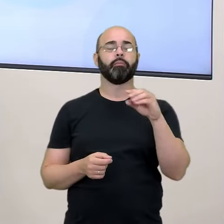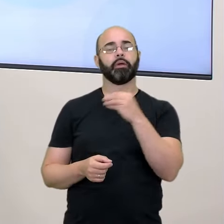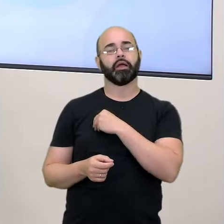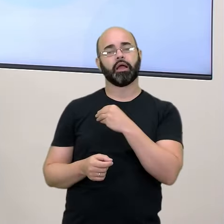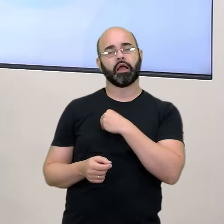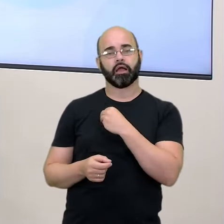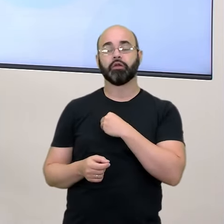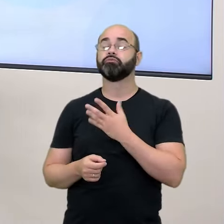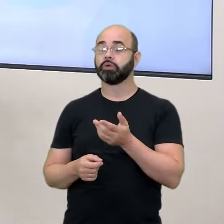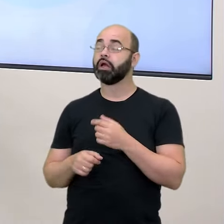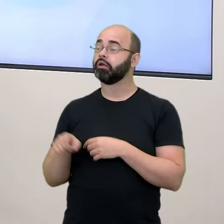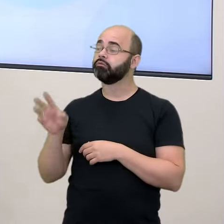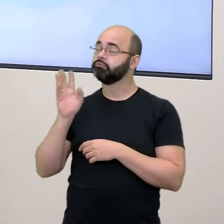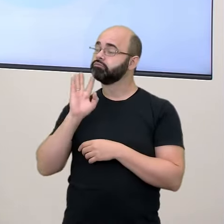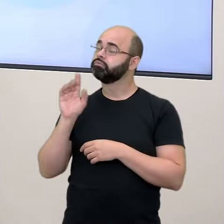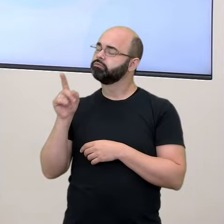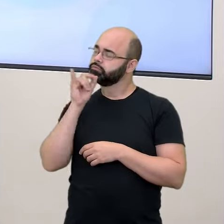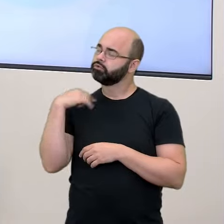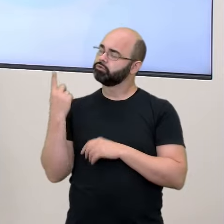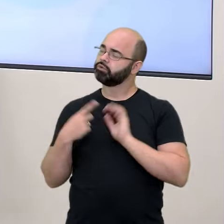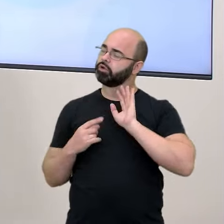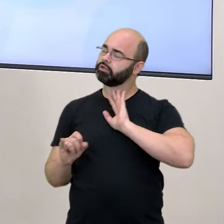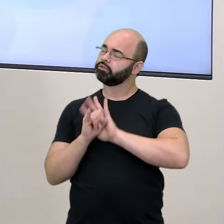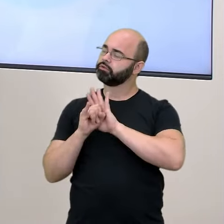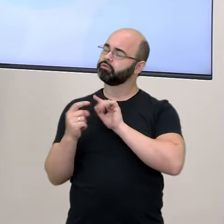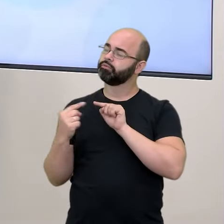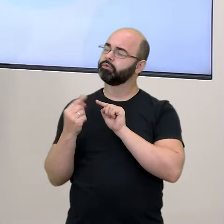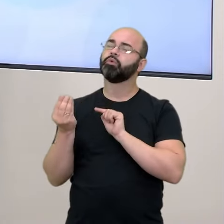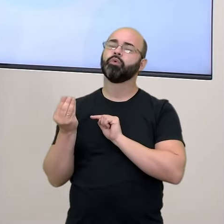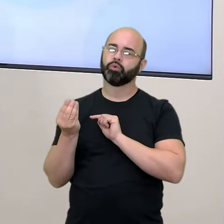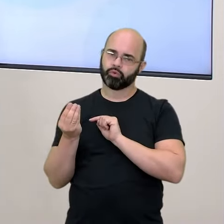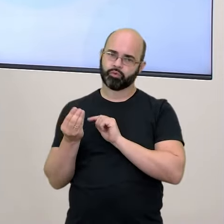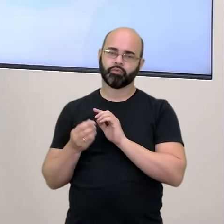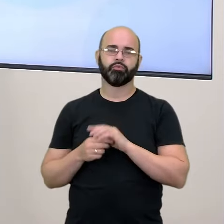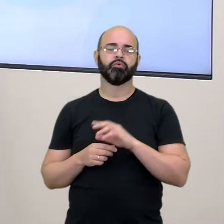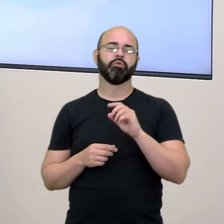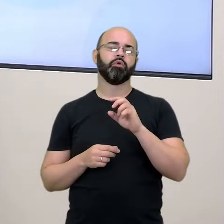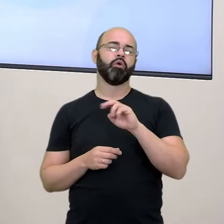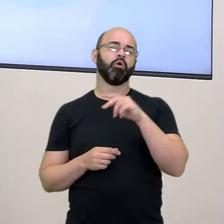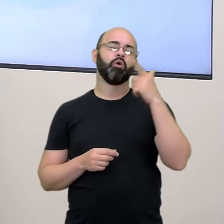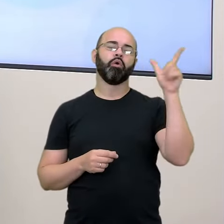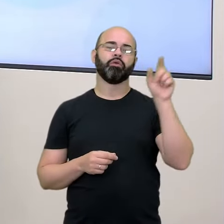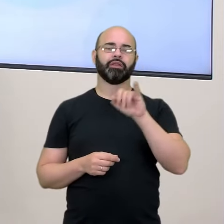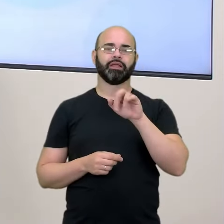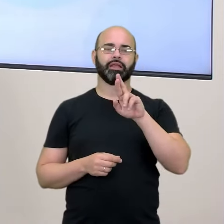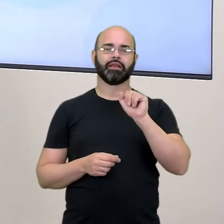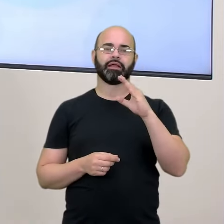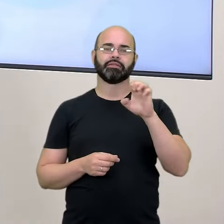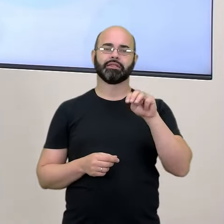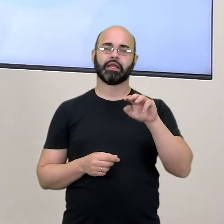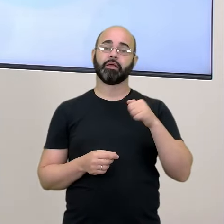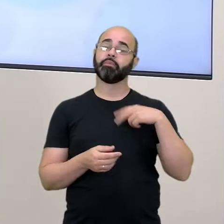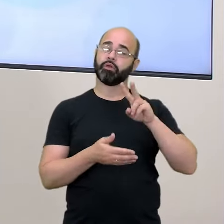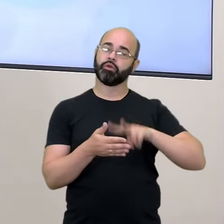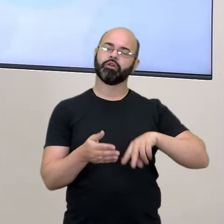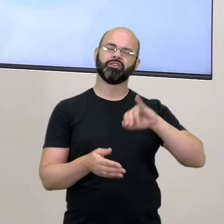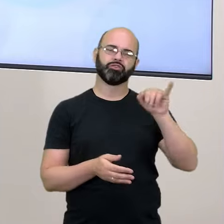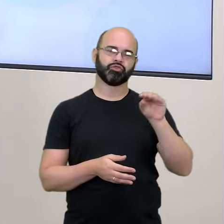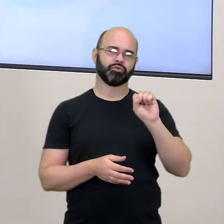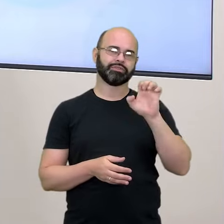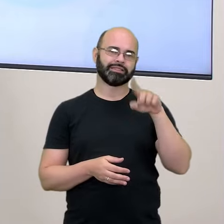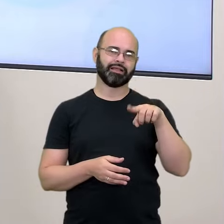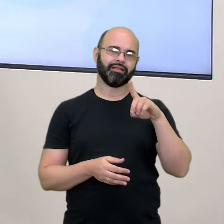qual a relação deste livro com a nossa identidade? Olha, eu li o livro Iracema, José de Alencar. Qual é a relação desse livro com a nossa